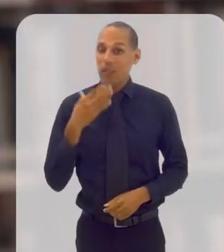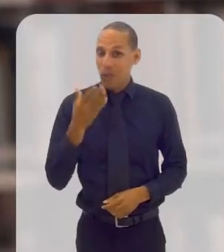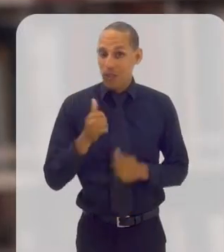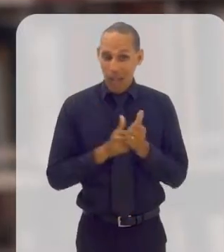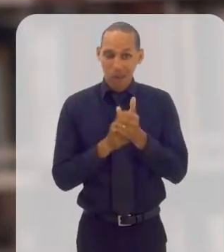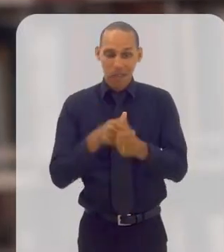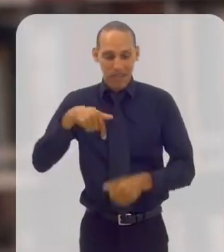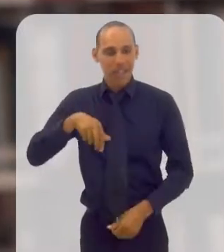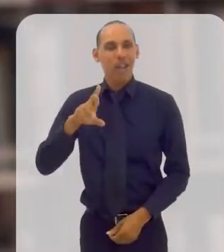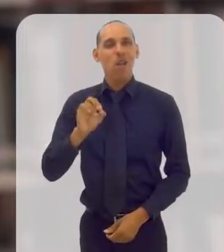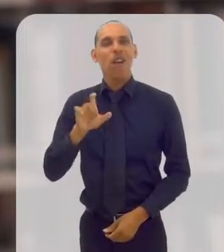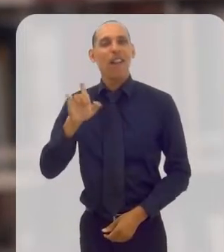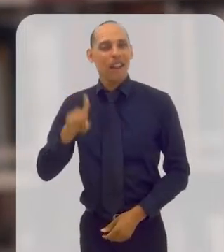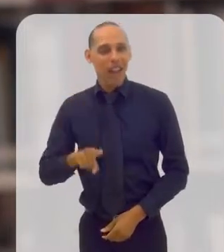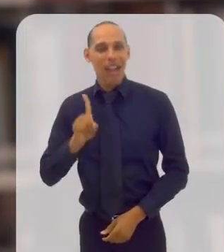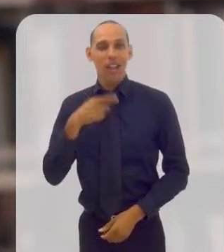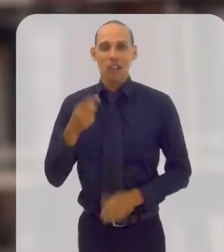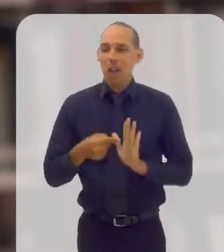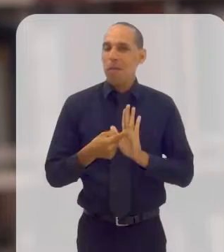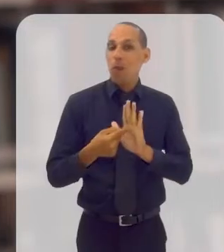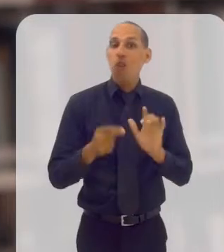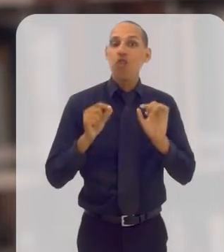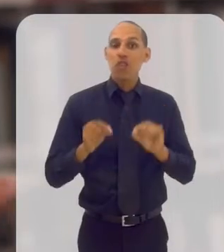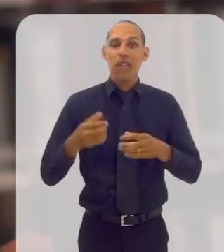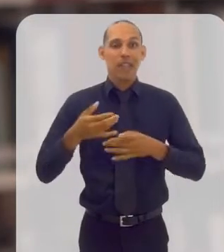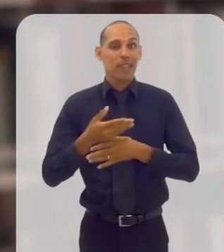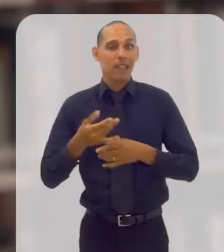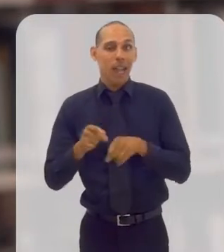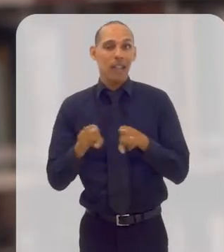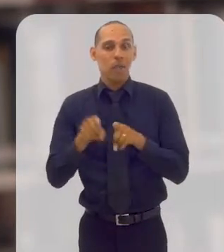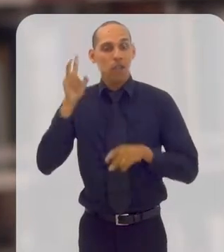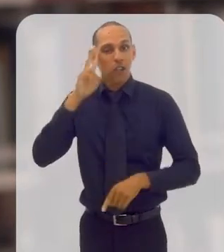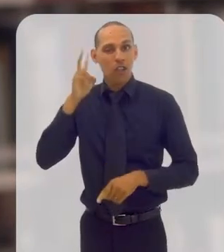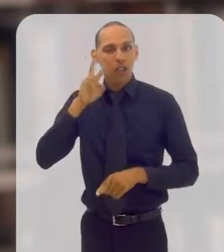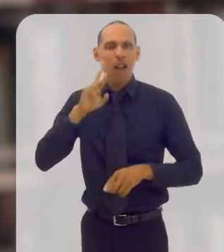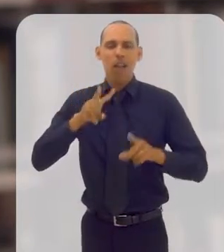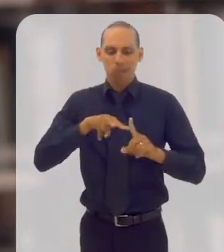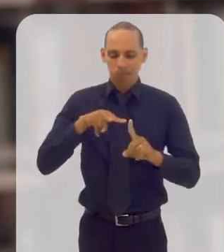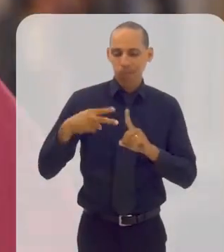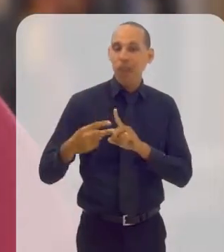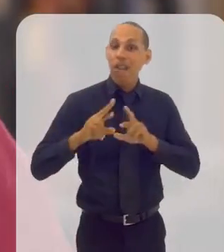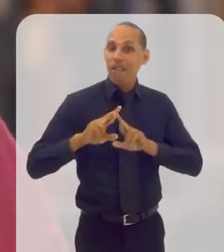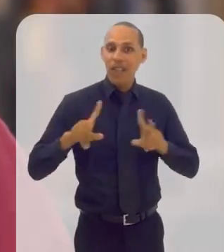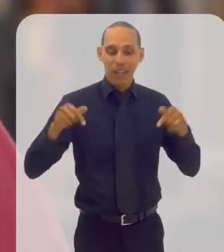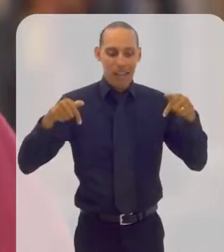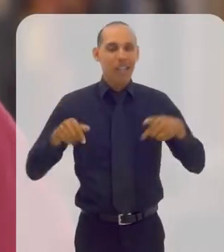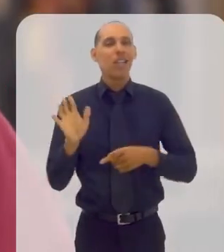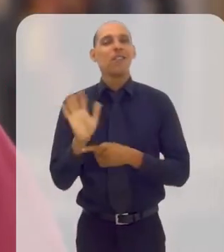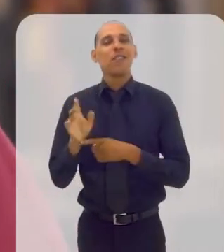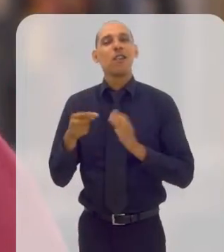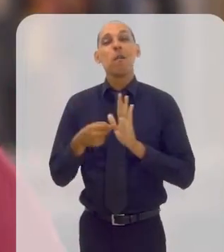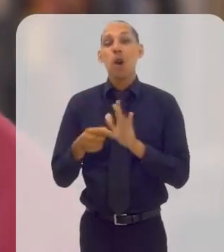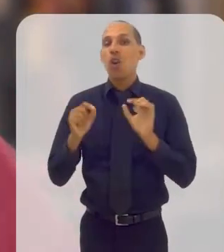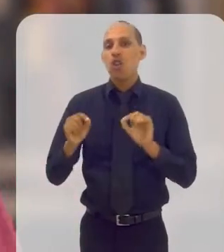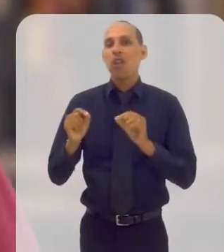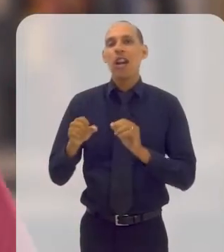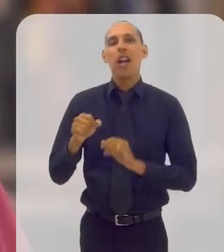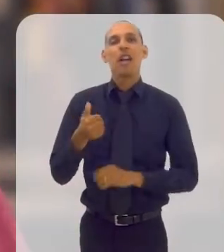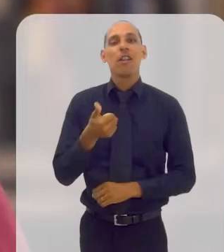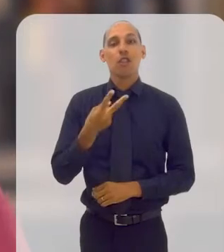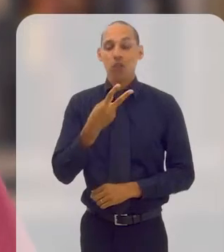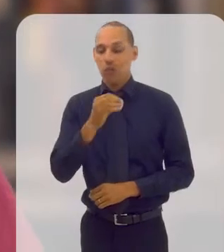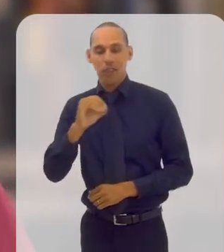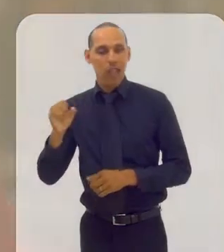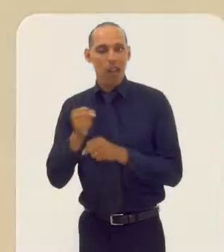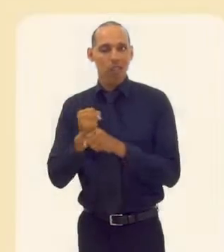Se você já acompanha o Rolê, sabe que a gente te apresenta a cidade e sua história de diferentes pontos de vista. Nesse vídeo, a gente vai falar sobre o